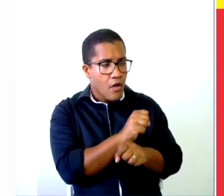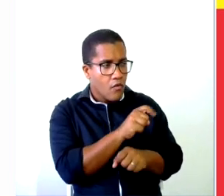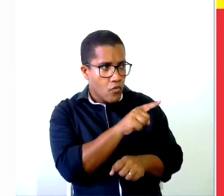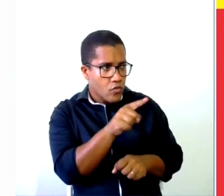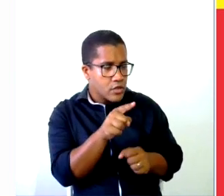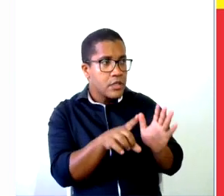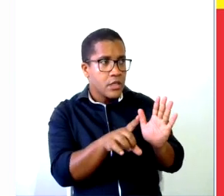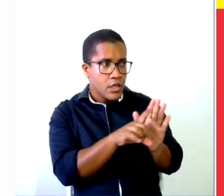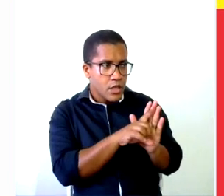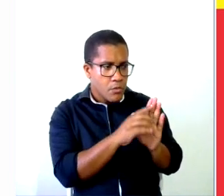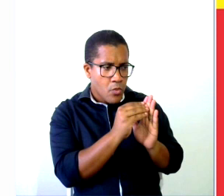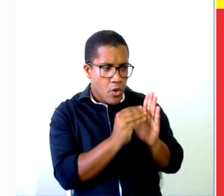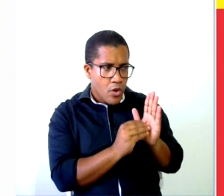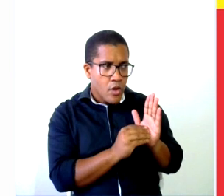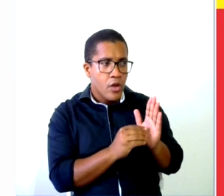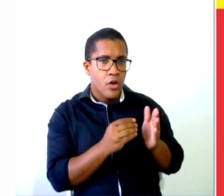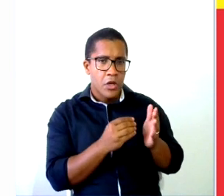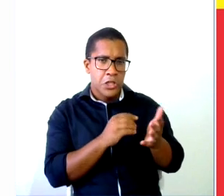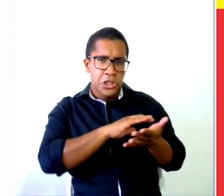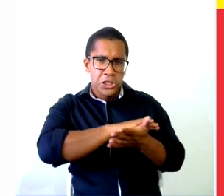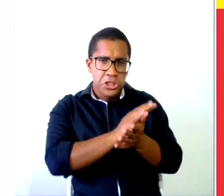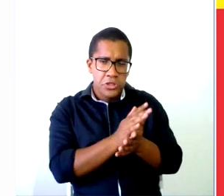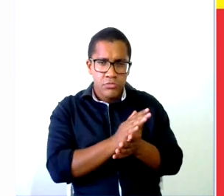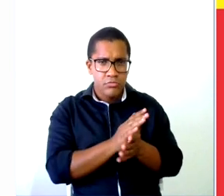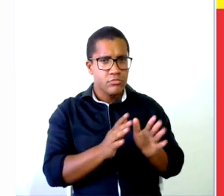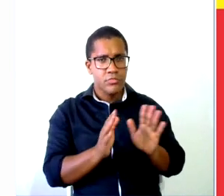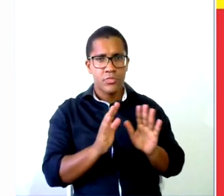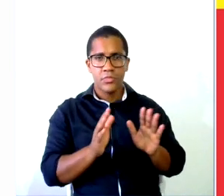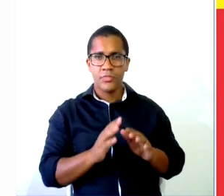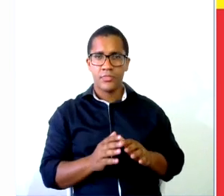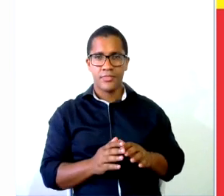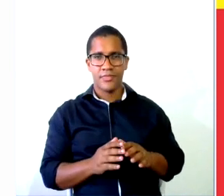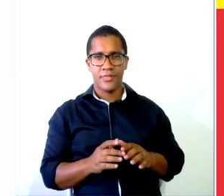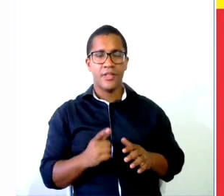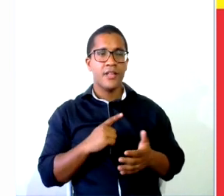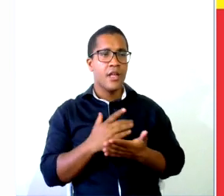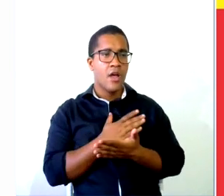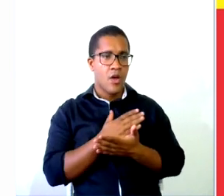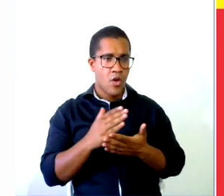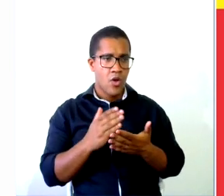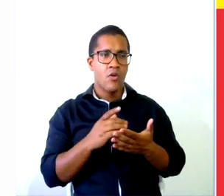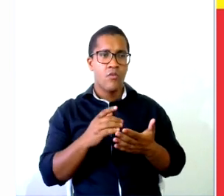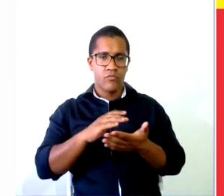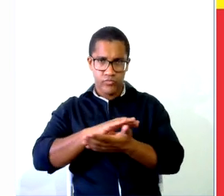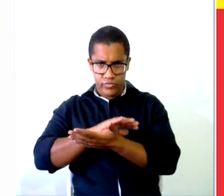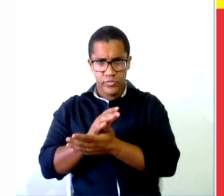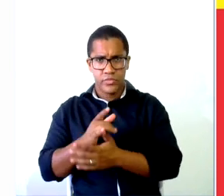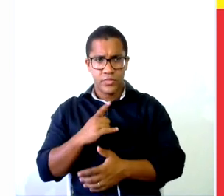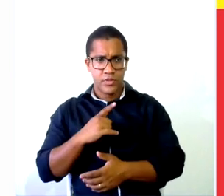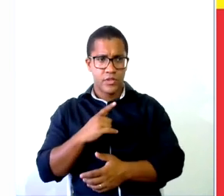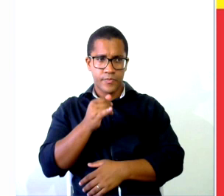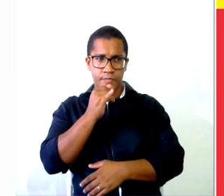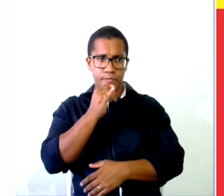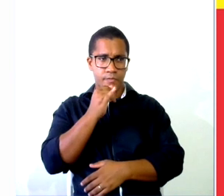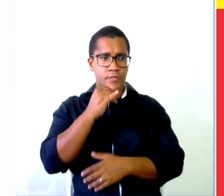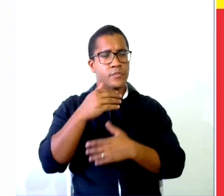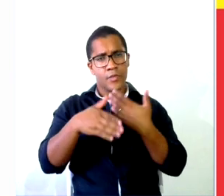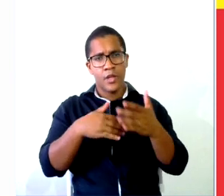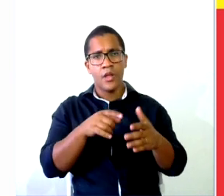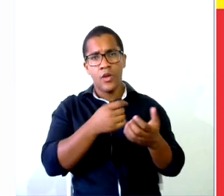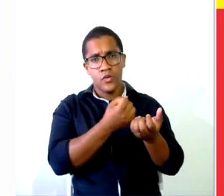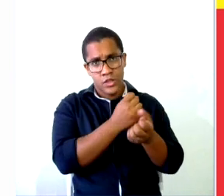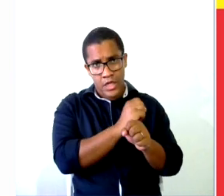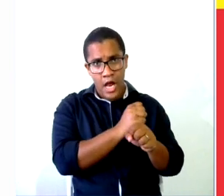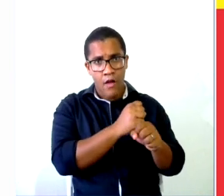né, foram postos fora da lei e duramente condenados, né? Então as condições de escravo